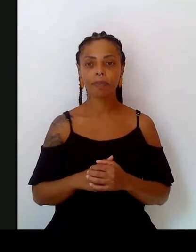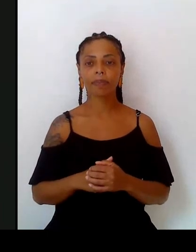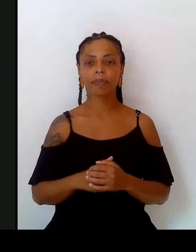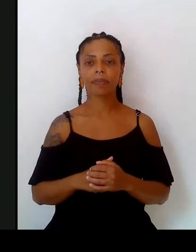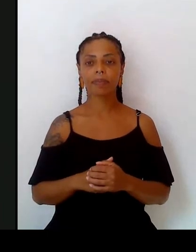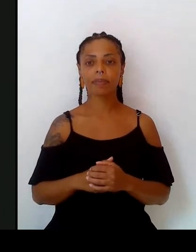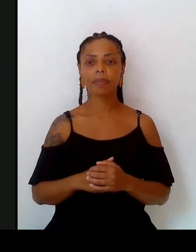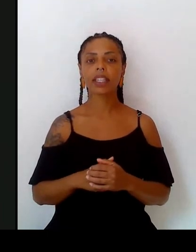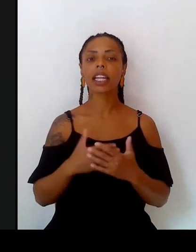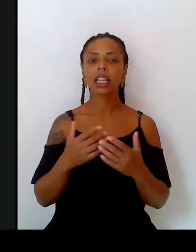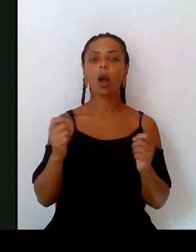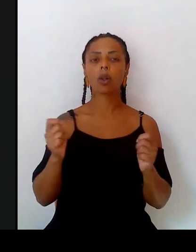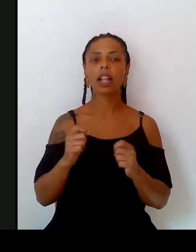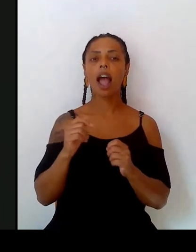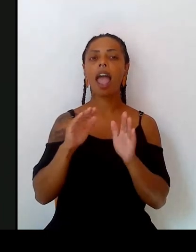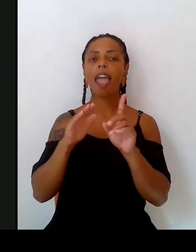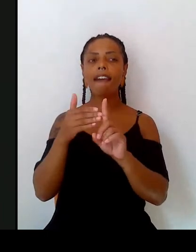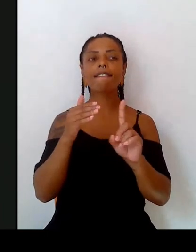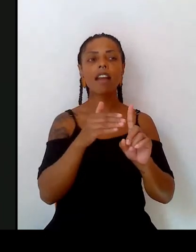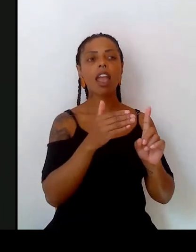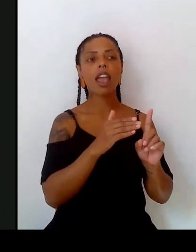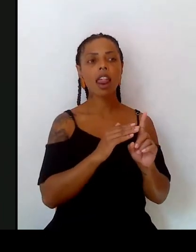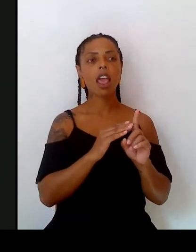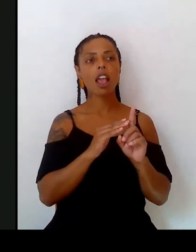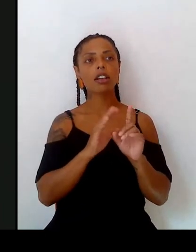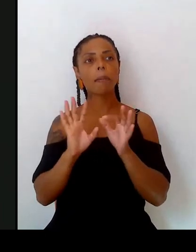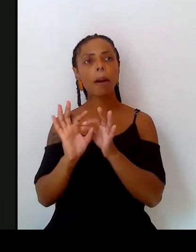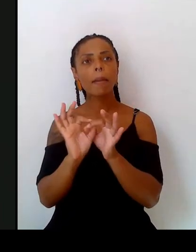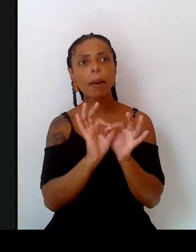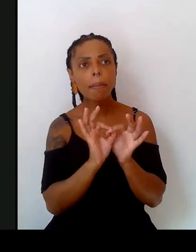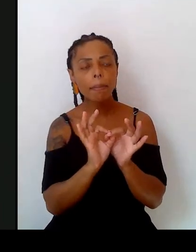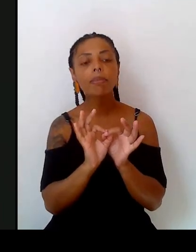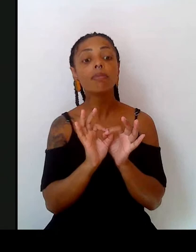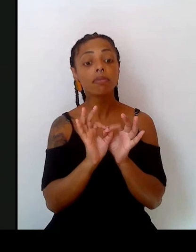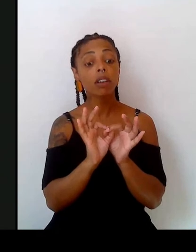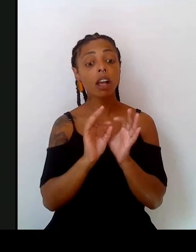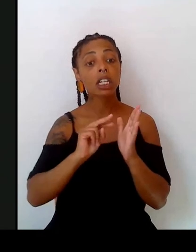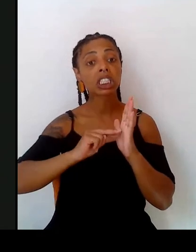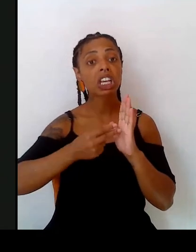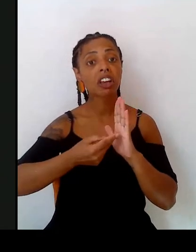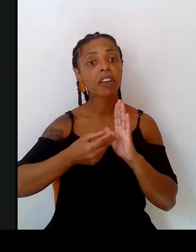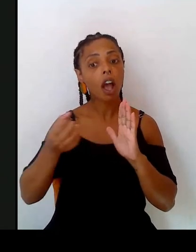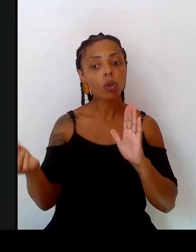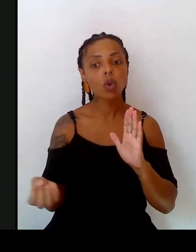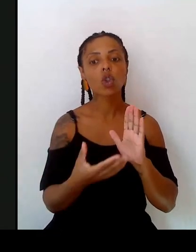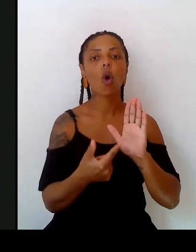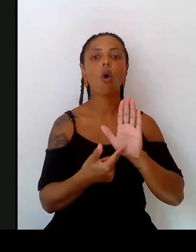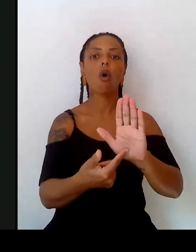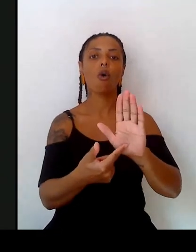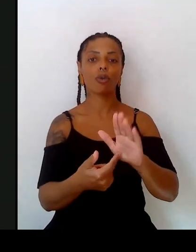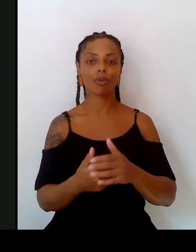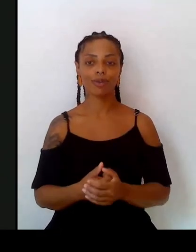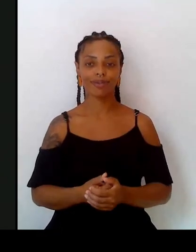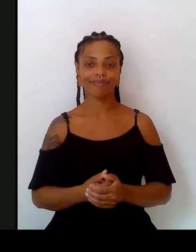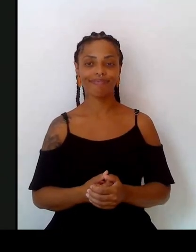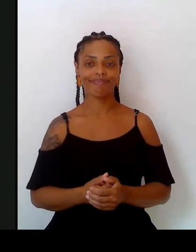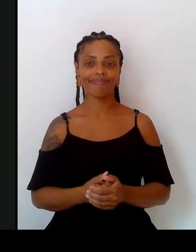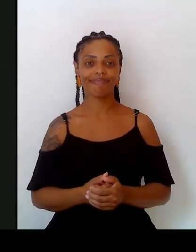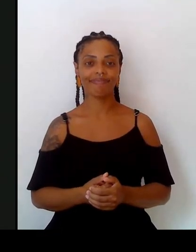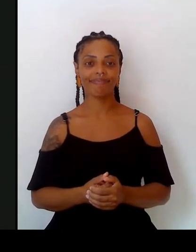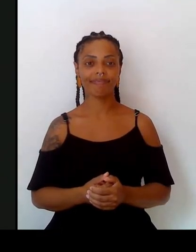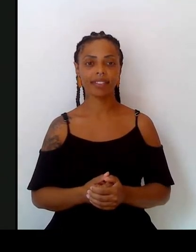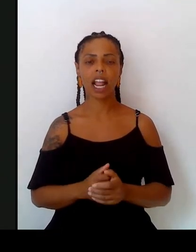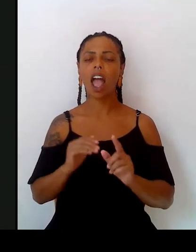referências e dar a elas um outro significado as referências eram